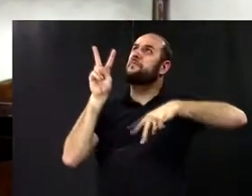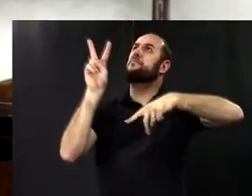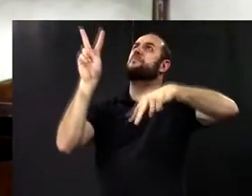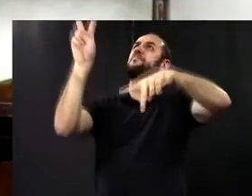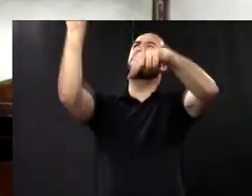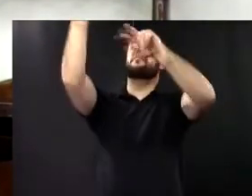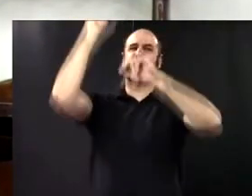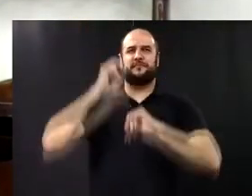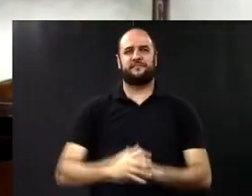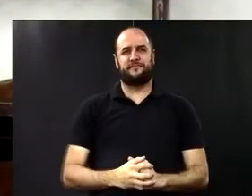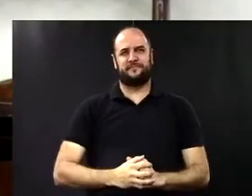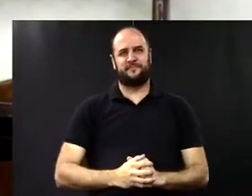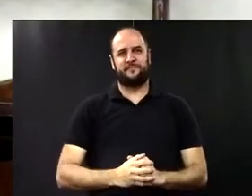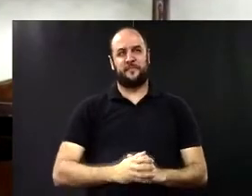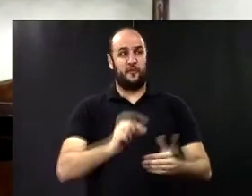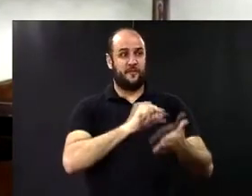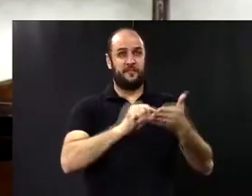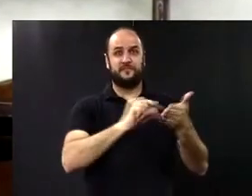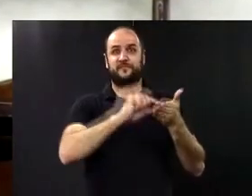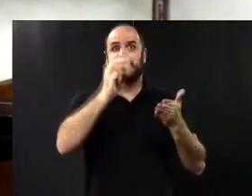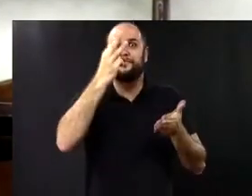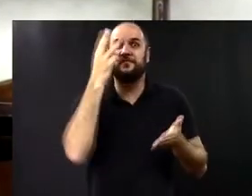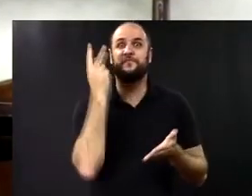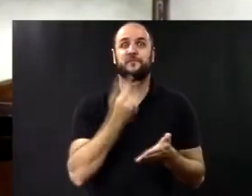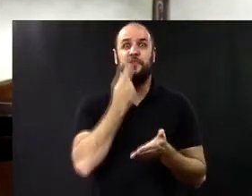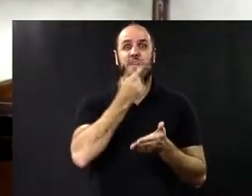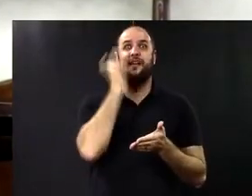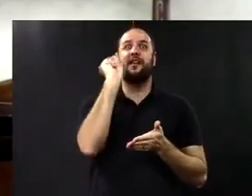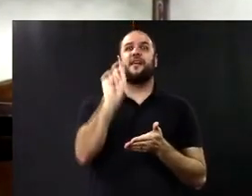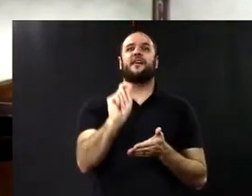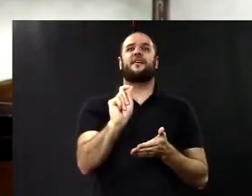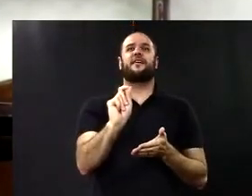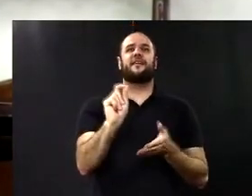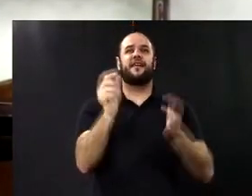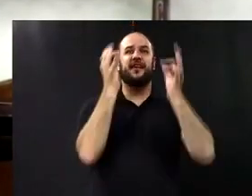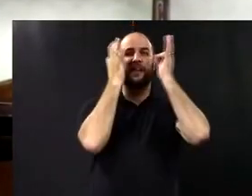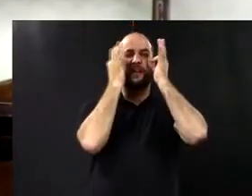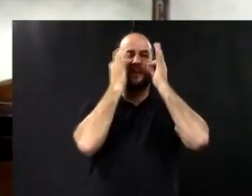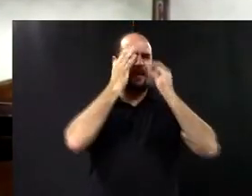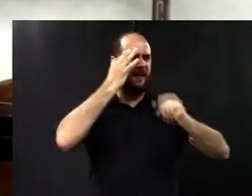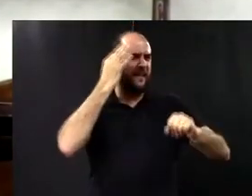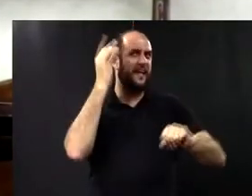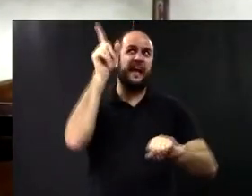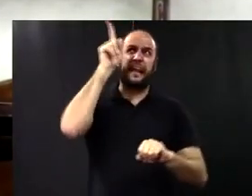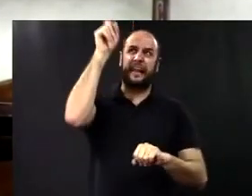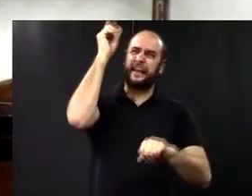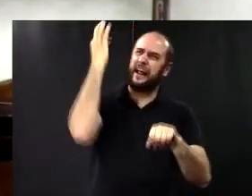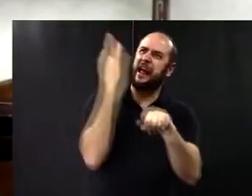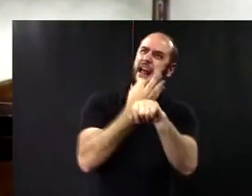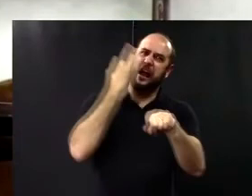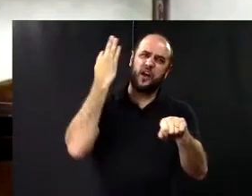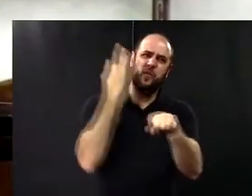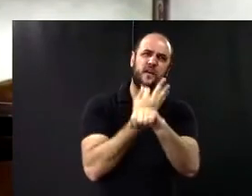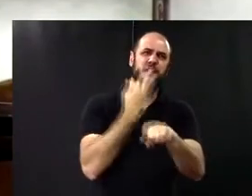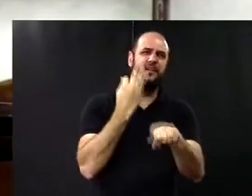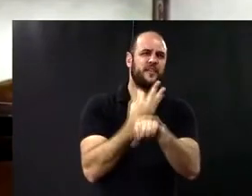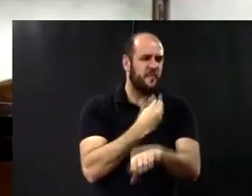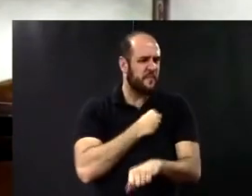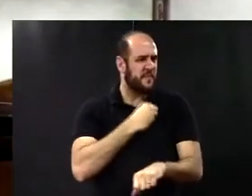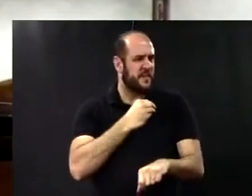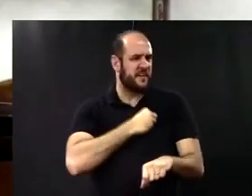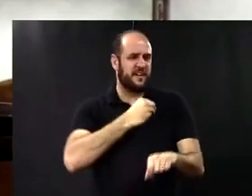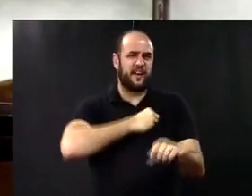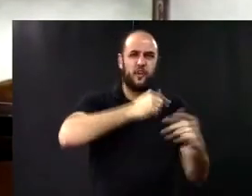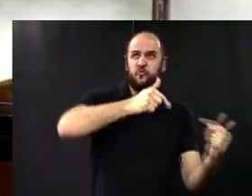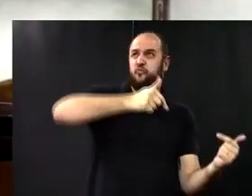diz: considerai, pois, atentamente aquele que suportou tamanha oposição dos pecadores contra